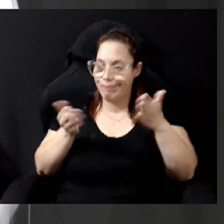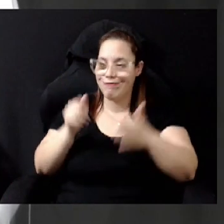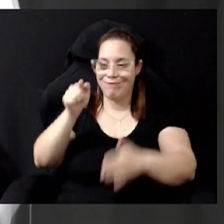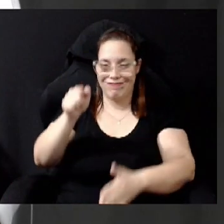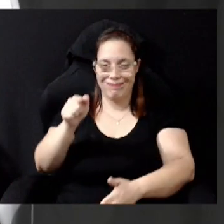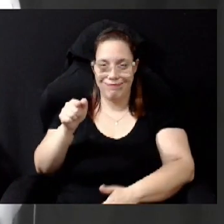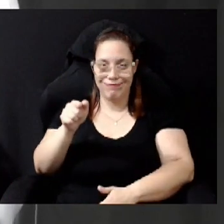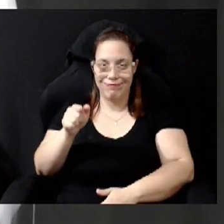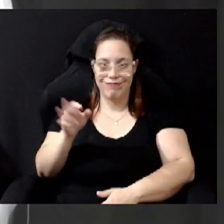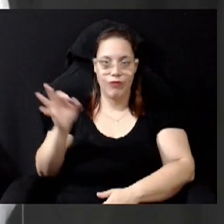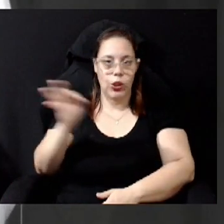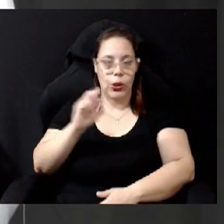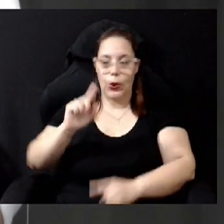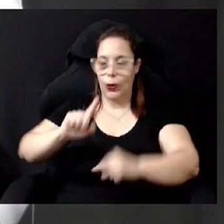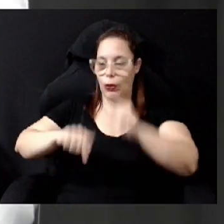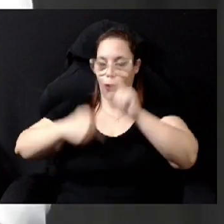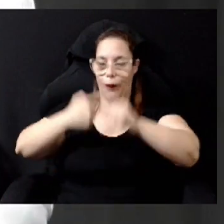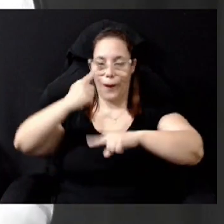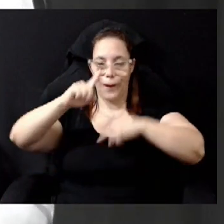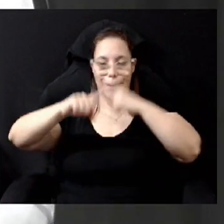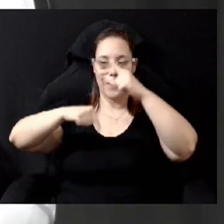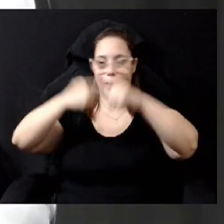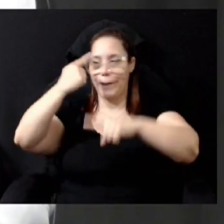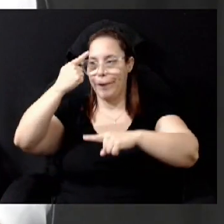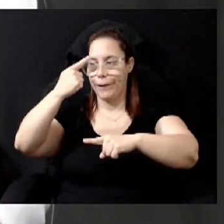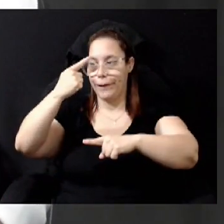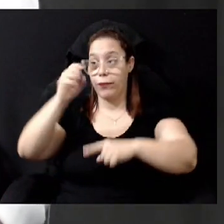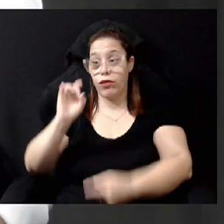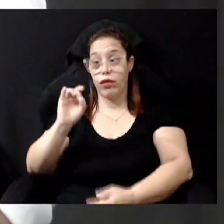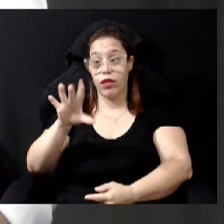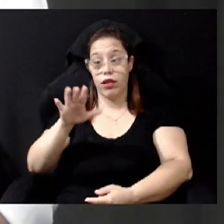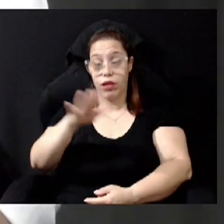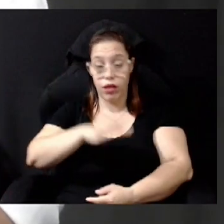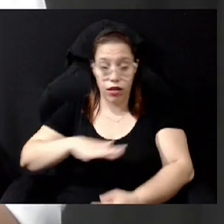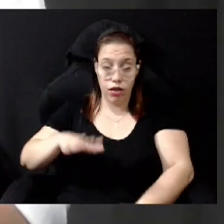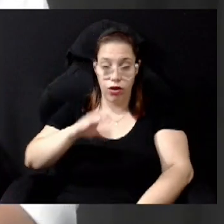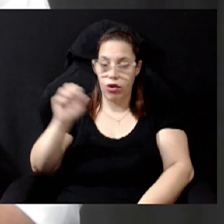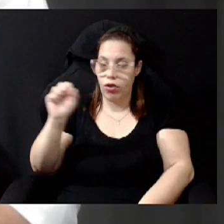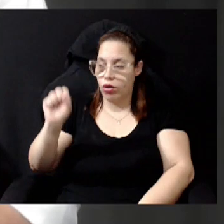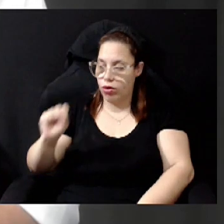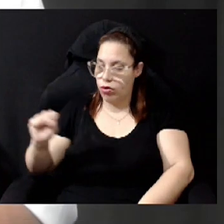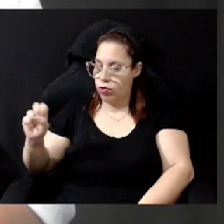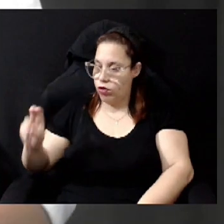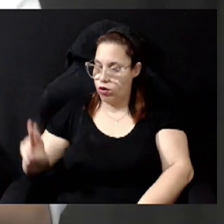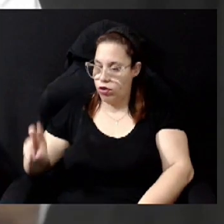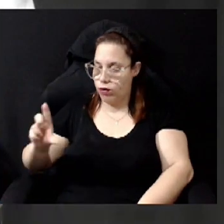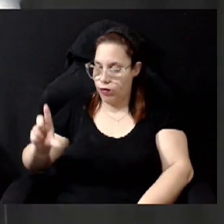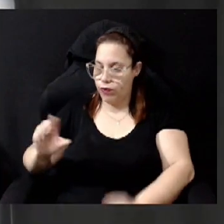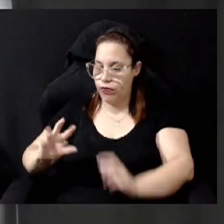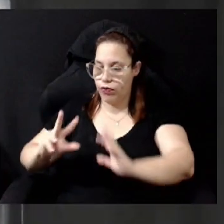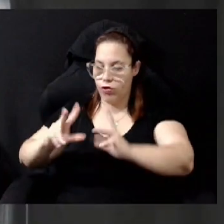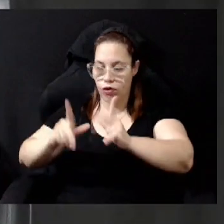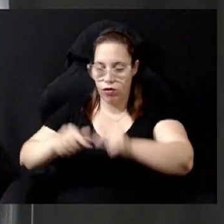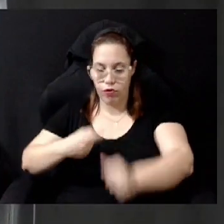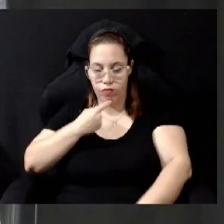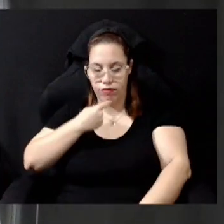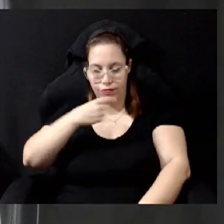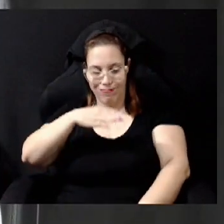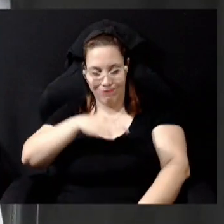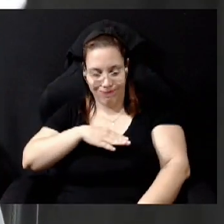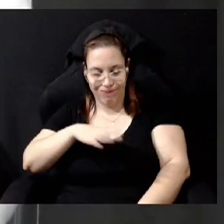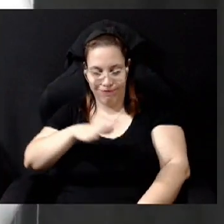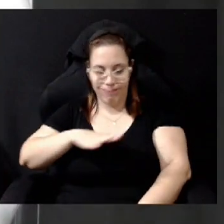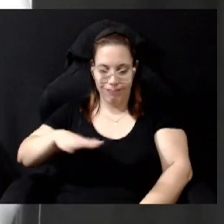em popa e as coisas têm acontecido não apenas na região sul, né, mas também em toda a cidade de Campinas, na região sul